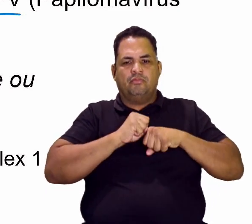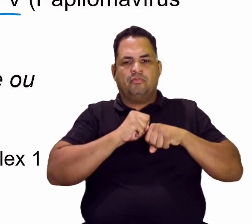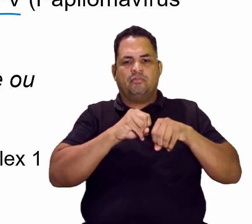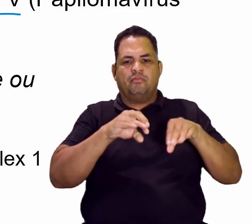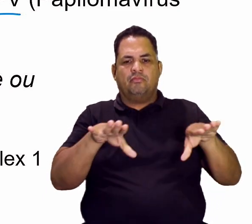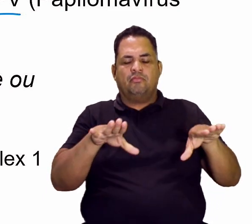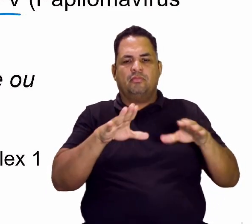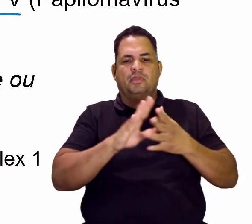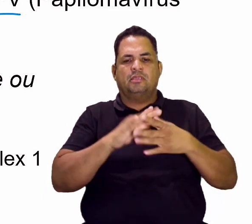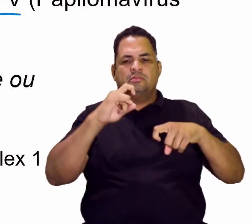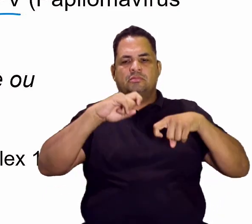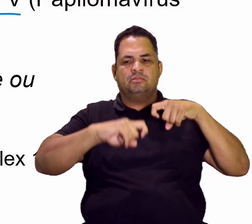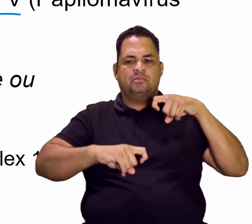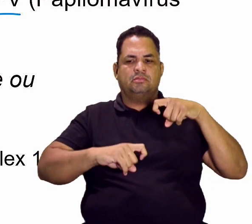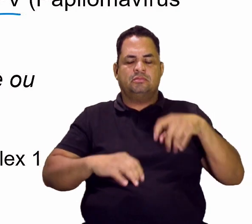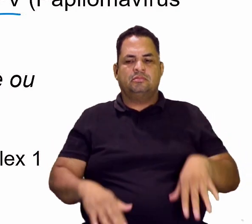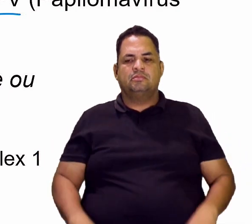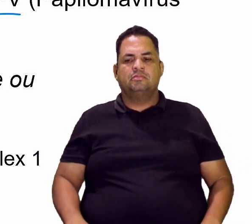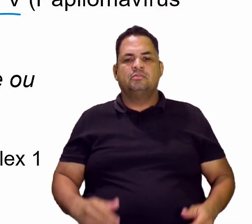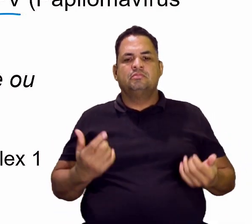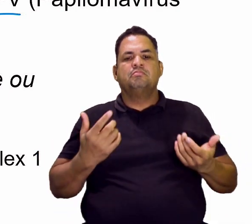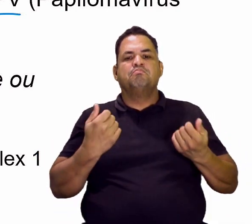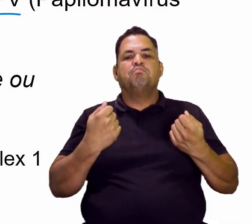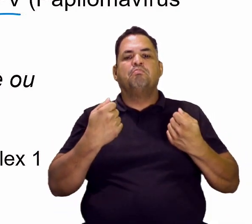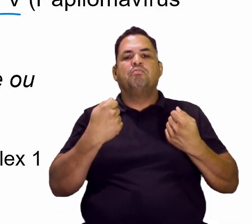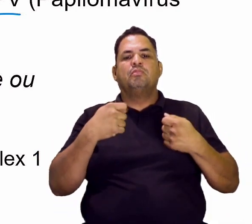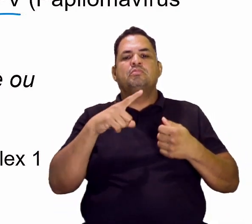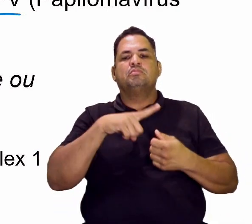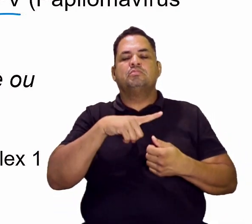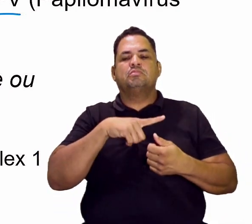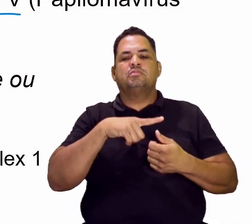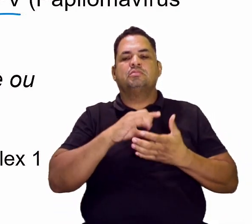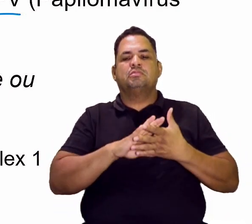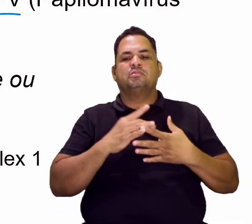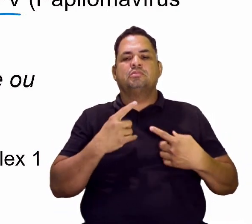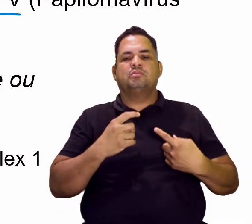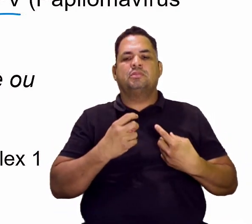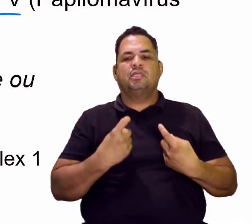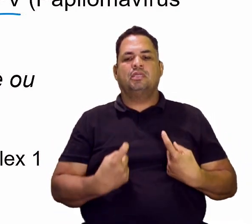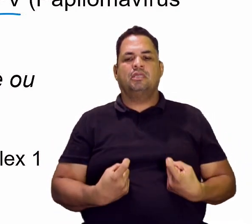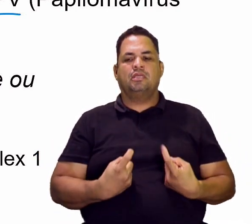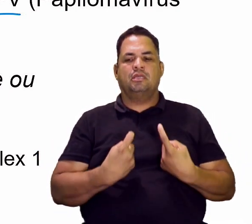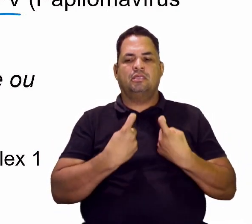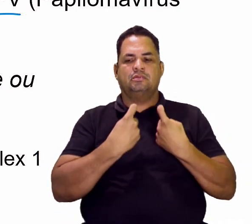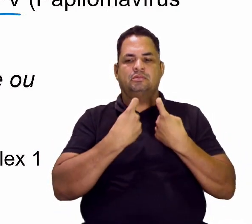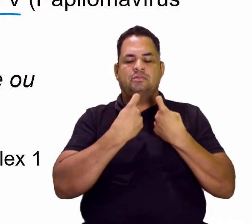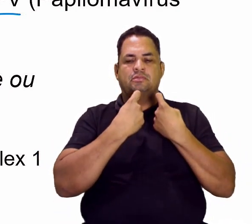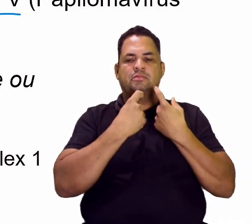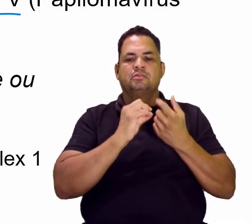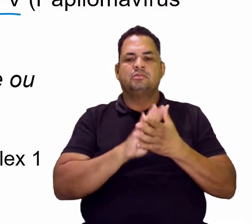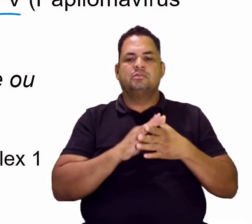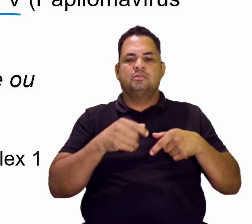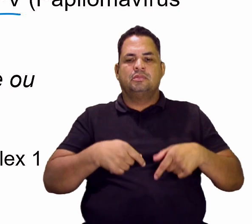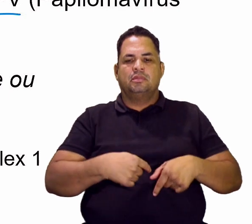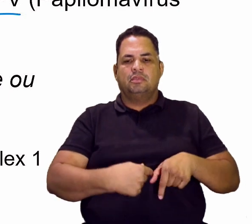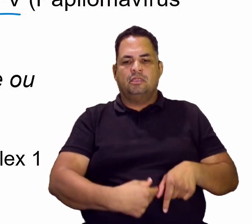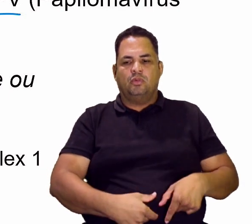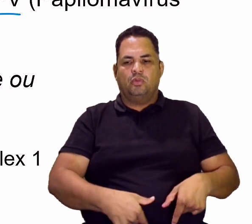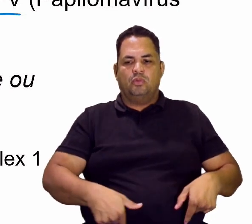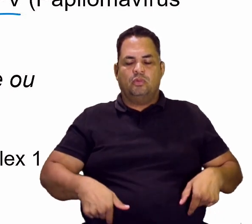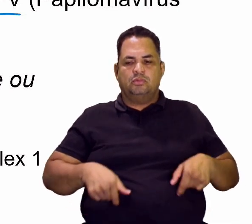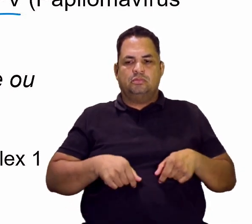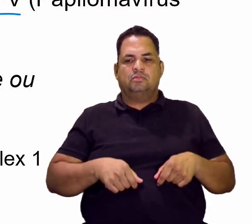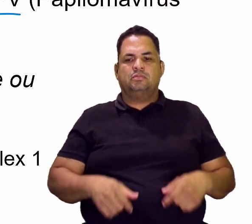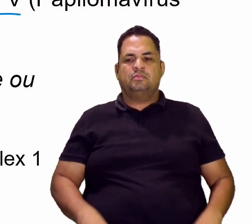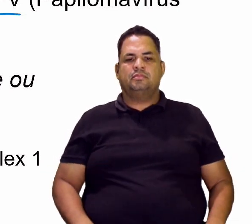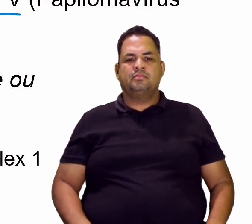aí sexualmente, né? E pode provocar o câncer do útero, tá? Do colo do útero. É um vírus de DNA,